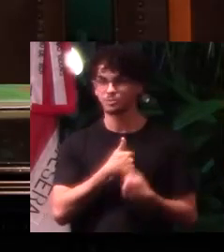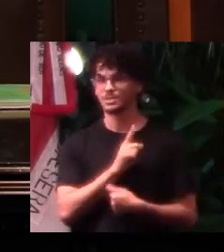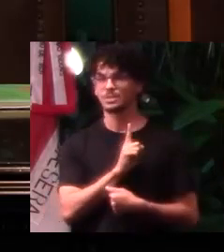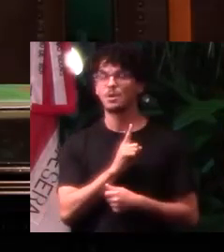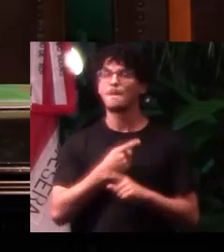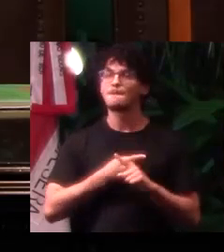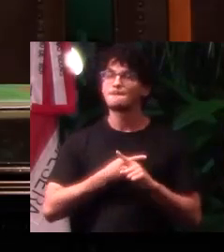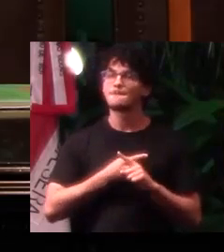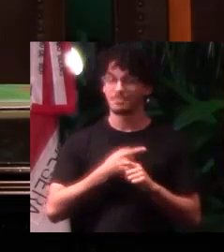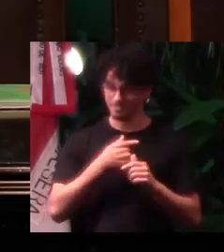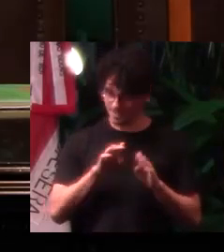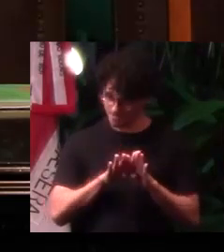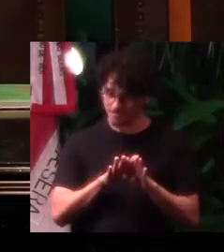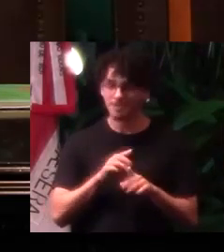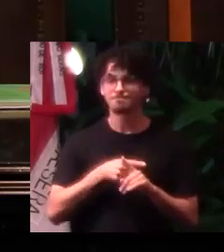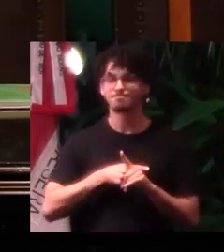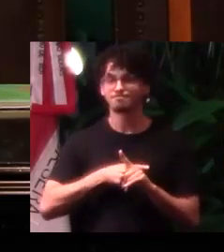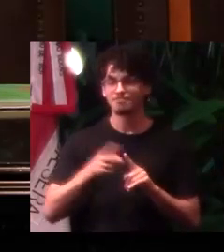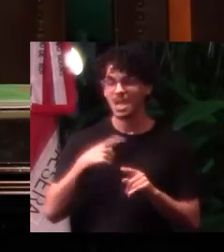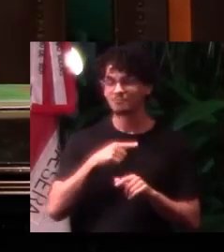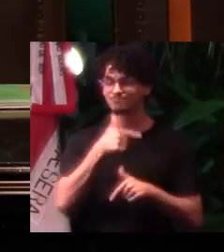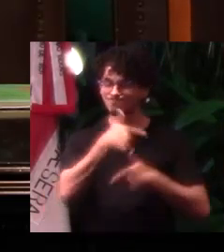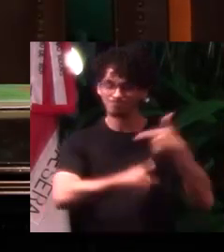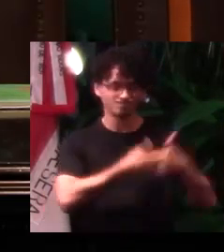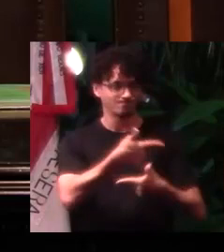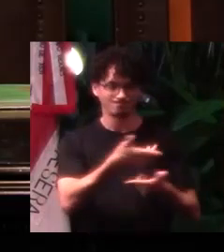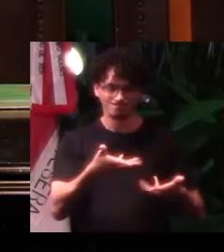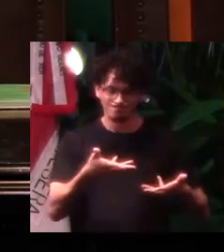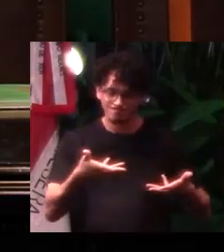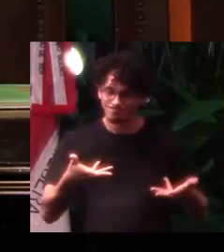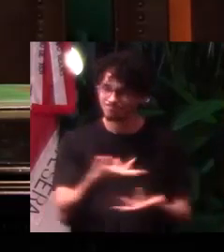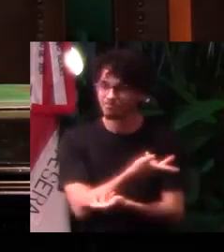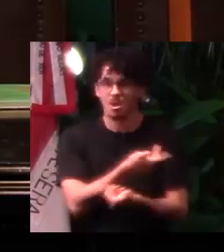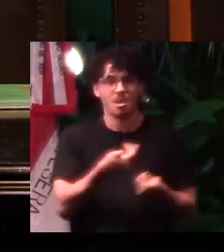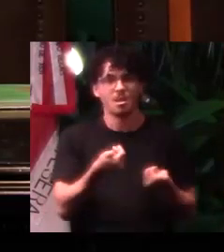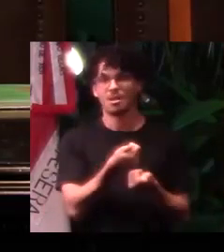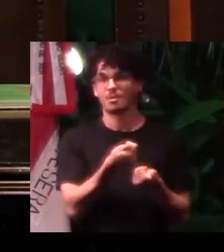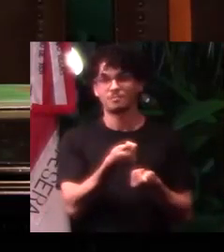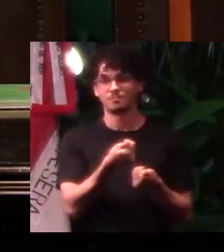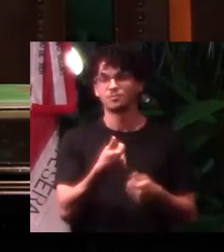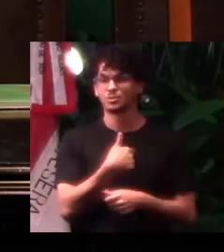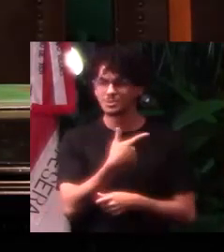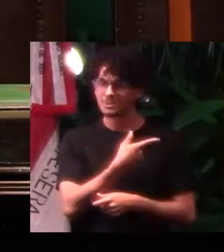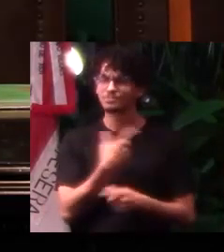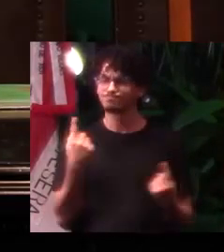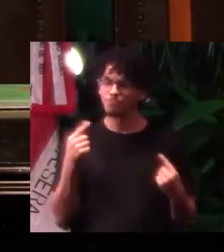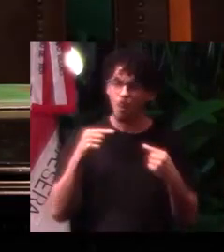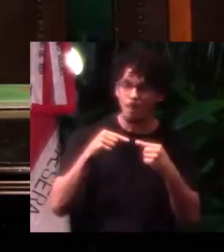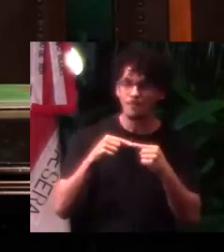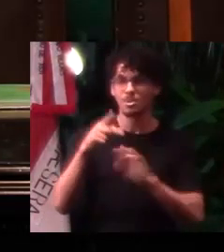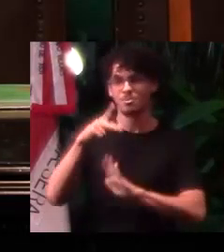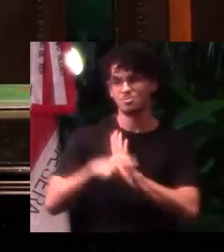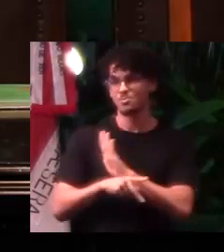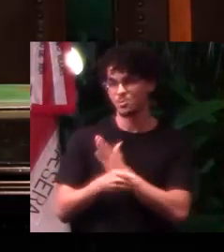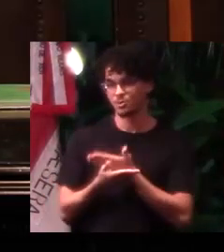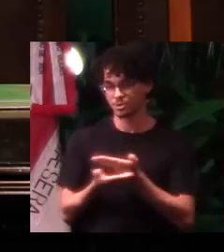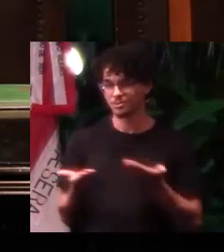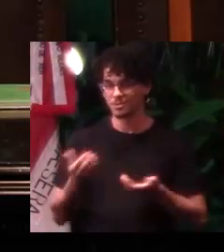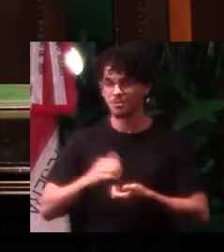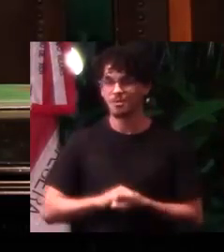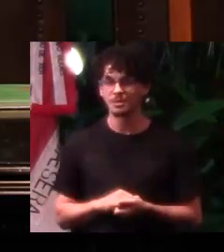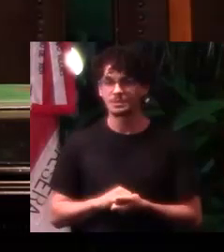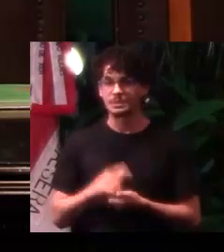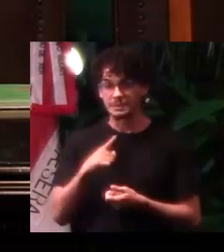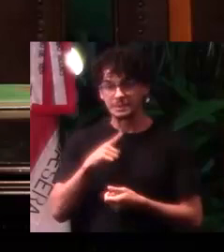terem feito um trabalho que é excepcional e que diz muito com esse projeto, que